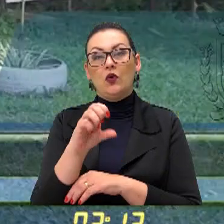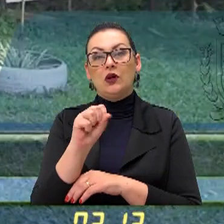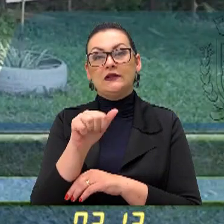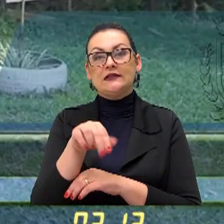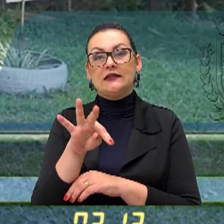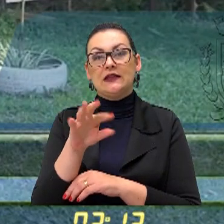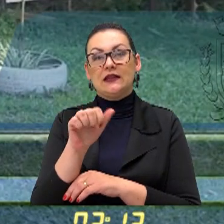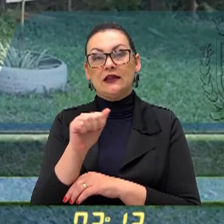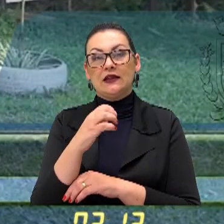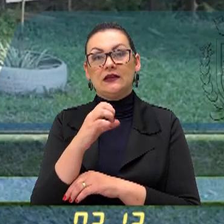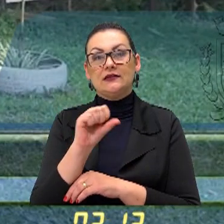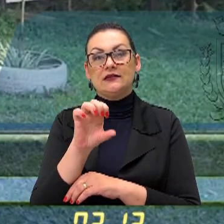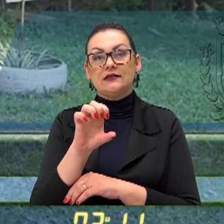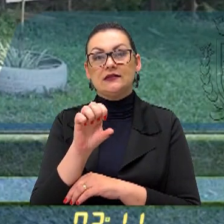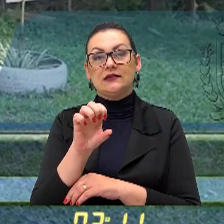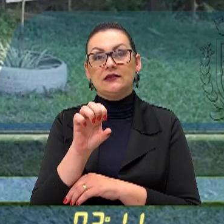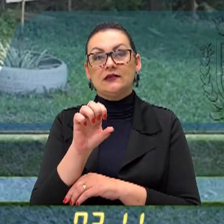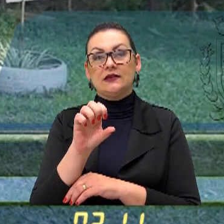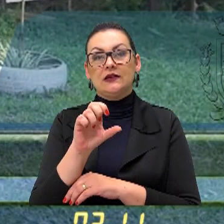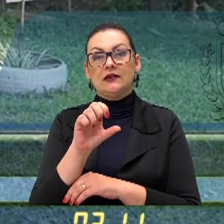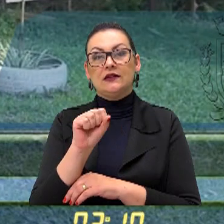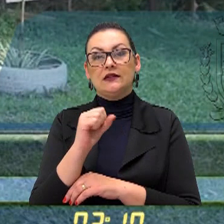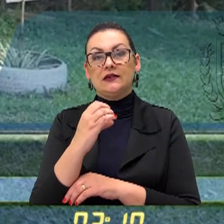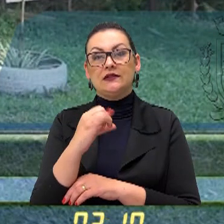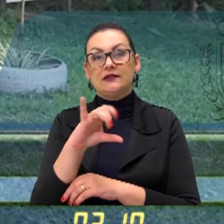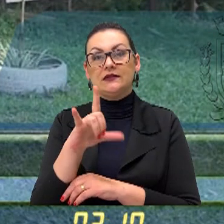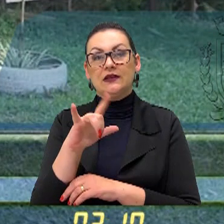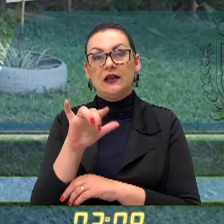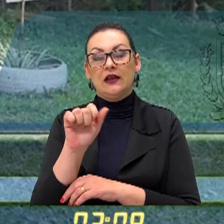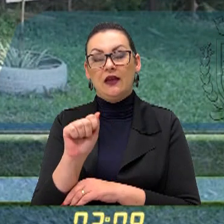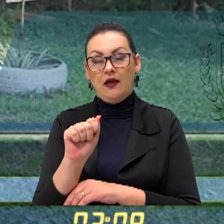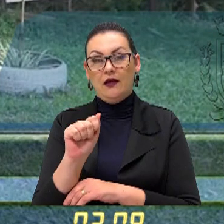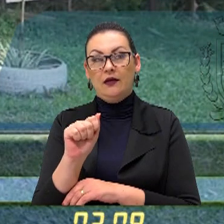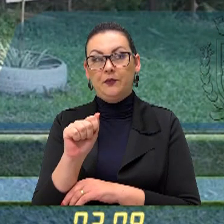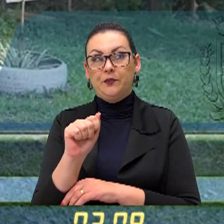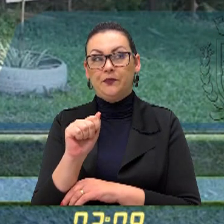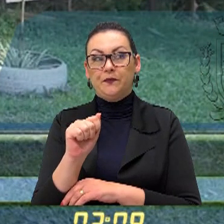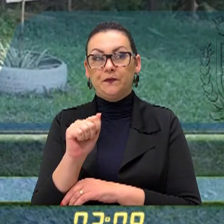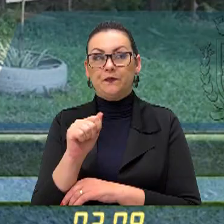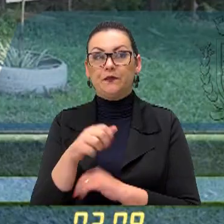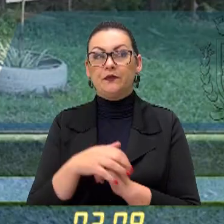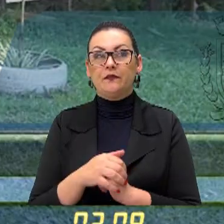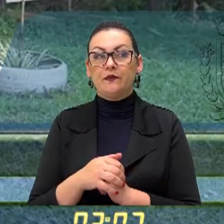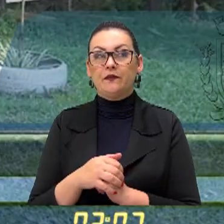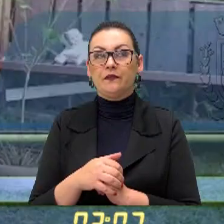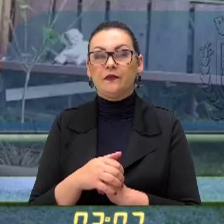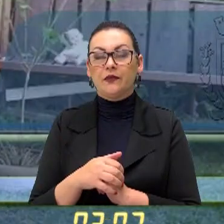Santa Cecília, com esquina rua Helmut Guilherme e Jumblut,